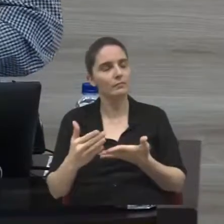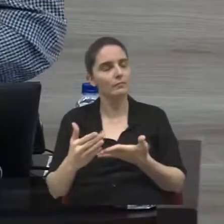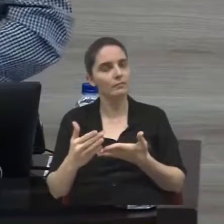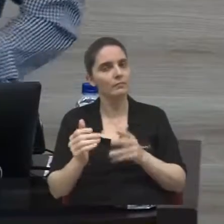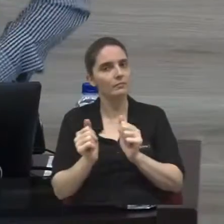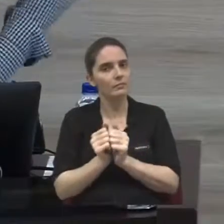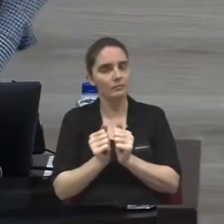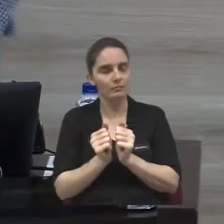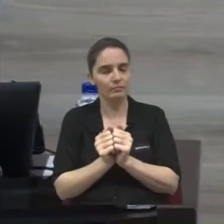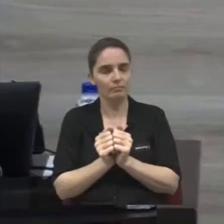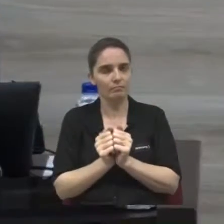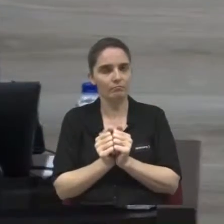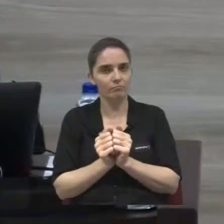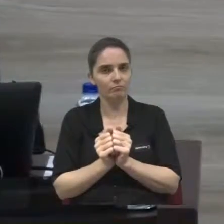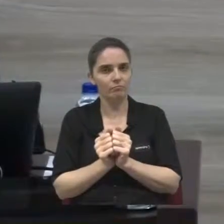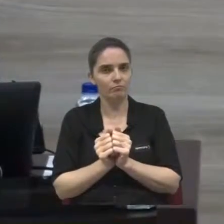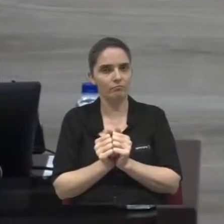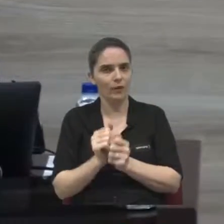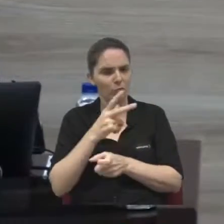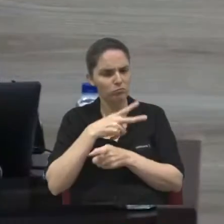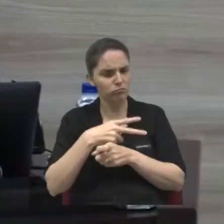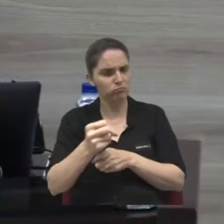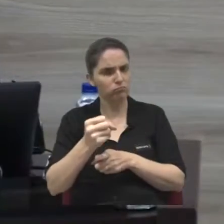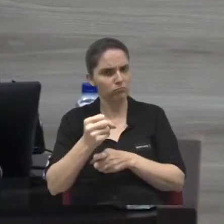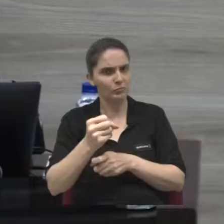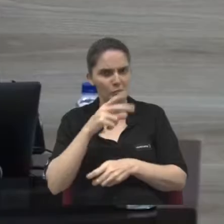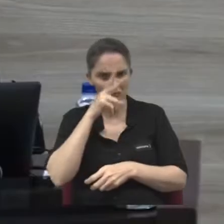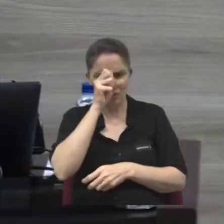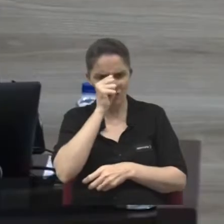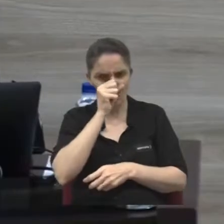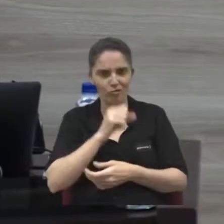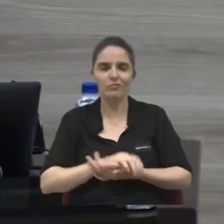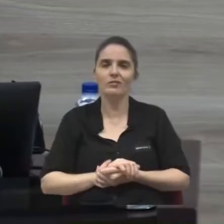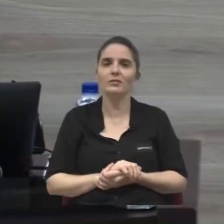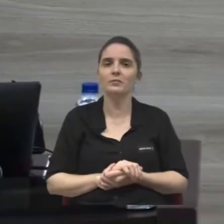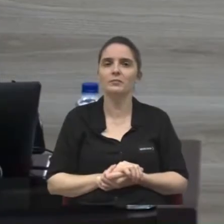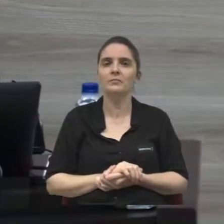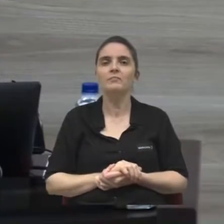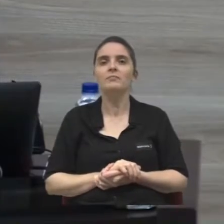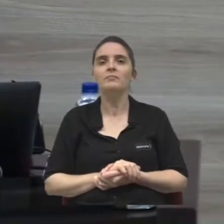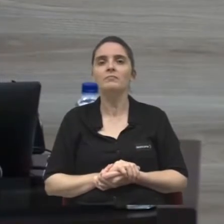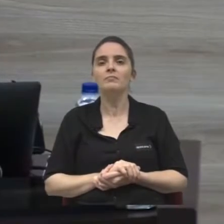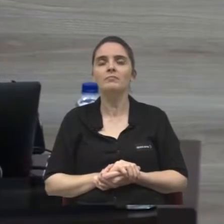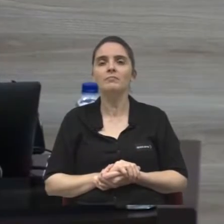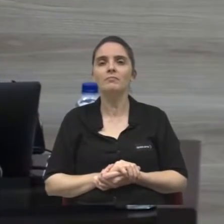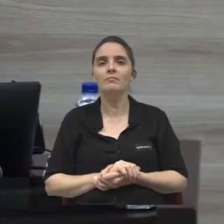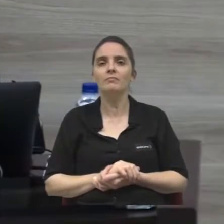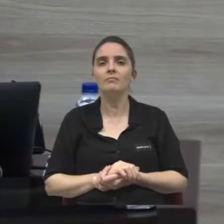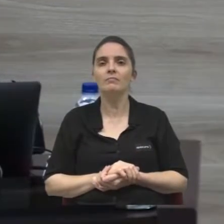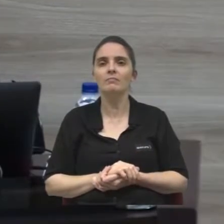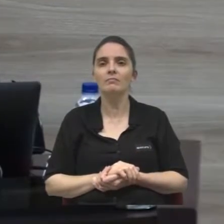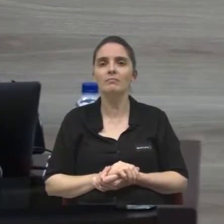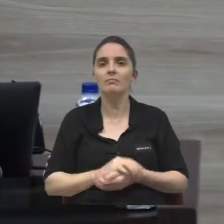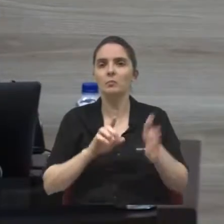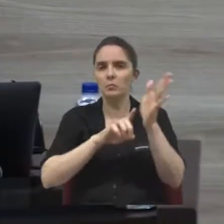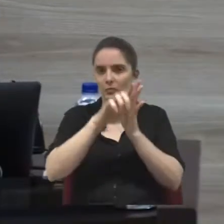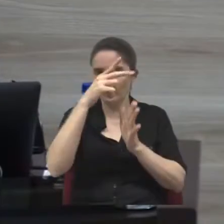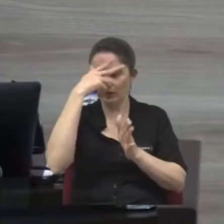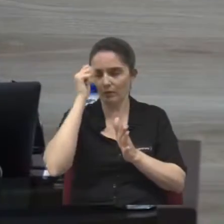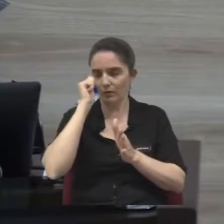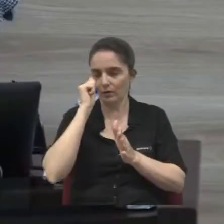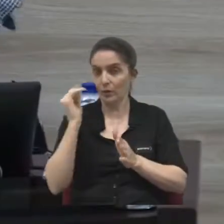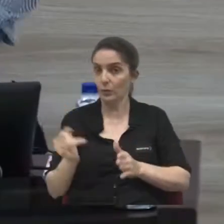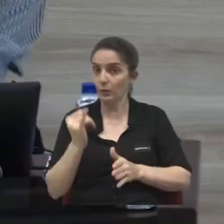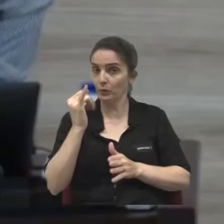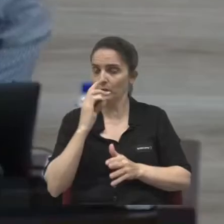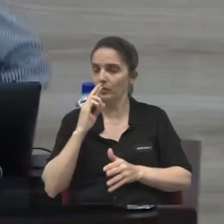bastante ênfase, com bastante firmeza. Então, isso é importante, e esses requerimentos são importantes para responder os questionamentos dos munícipes. Muito